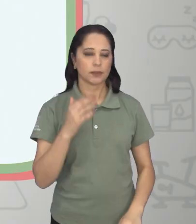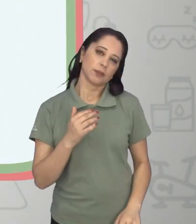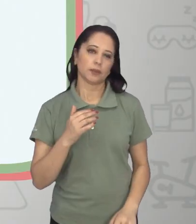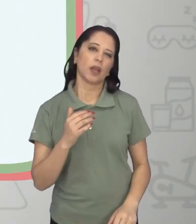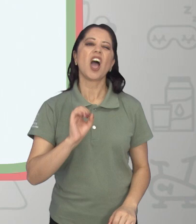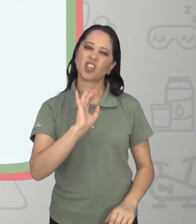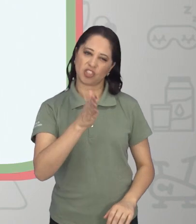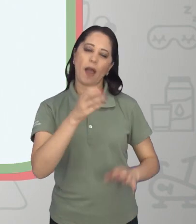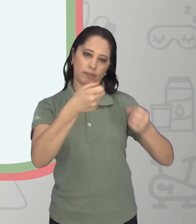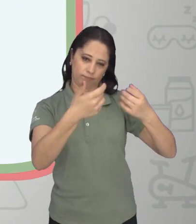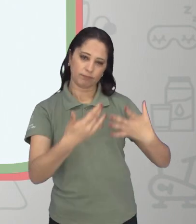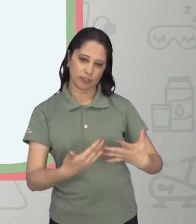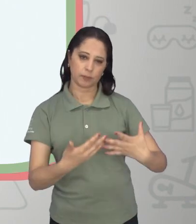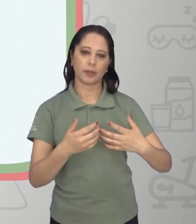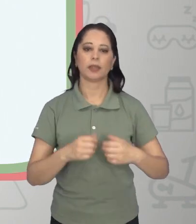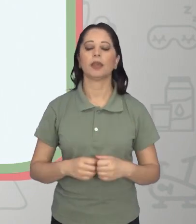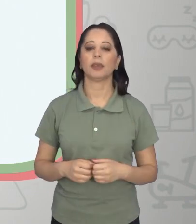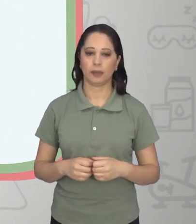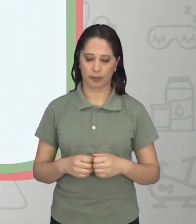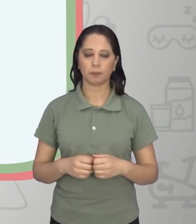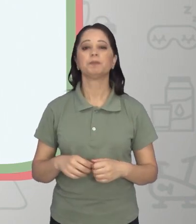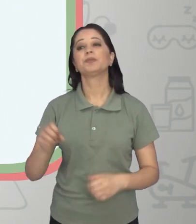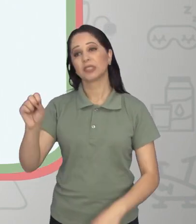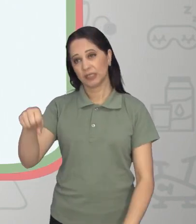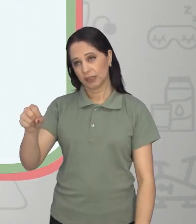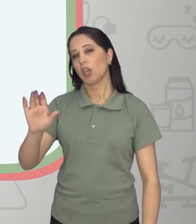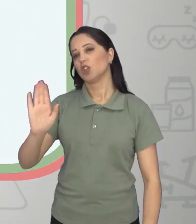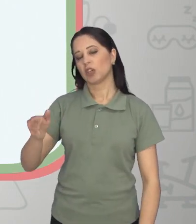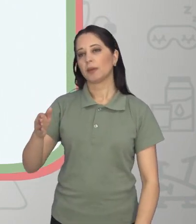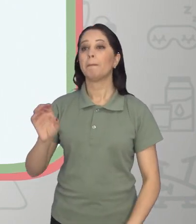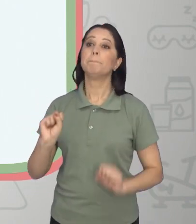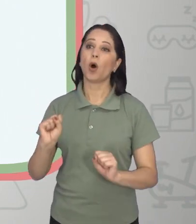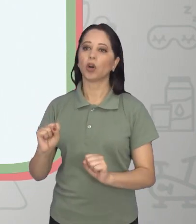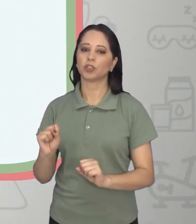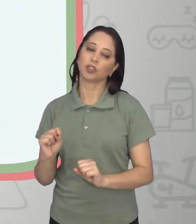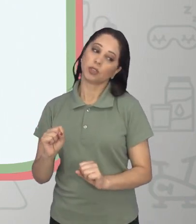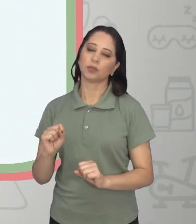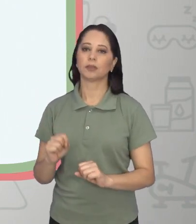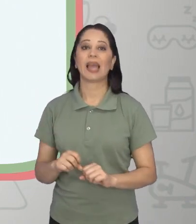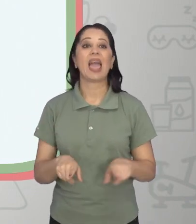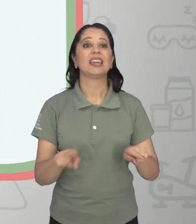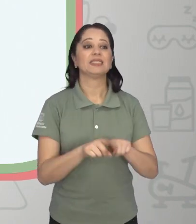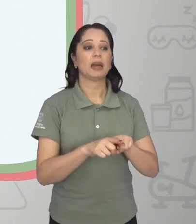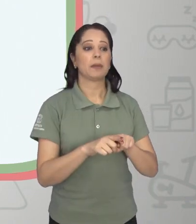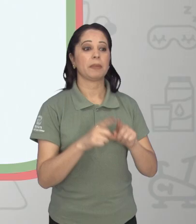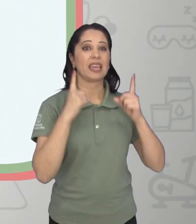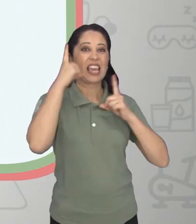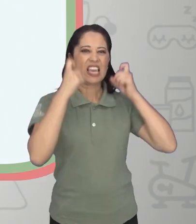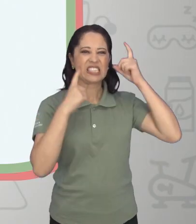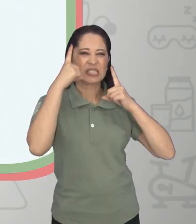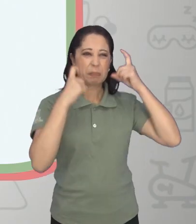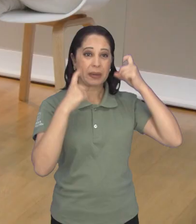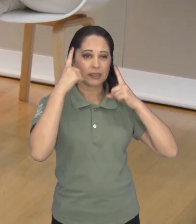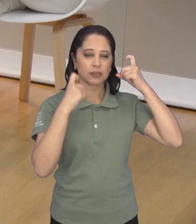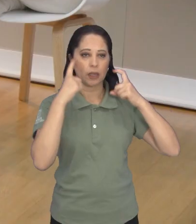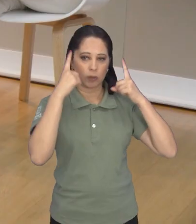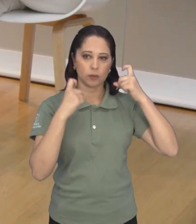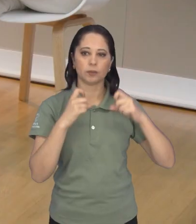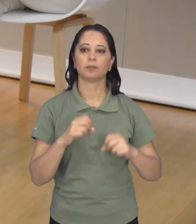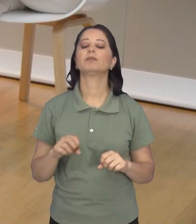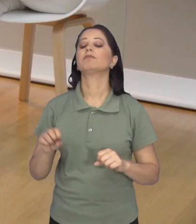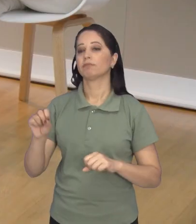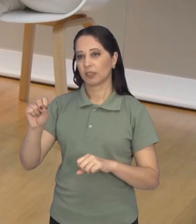com a cabeça. Sim, Falamos, como né? esses de virada, ou da cabeça, ou para cima, ou para baixo. Caretas. A gente chama